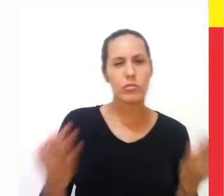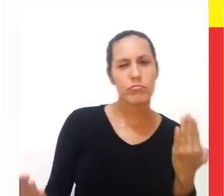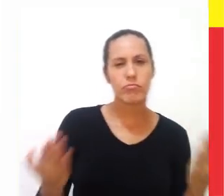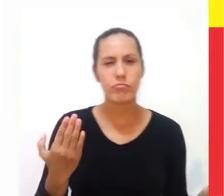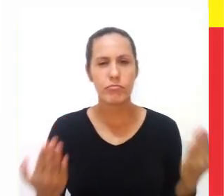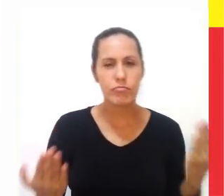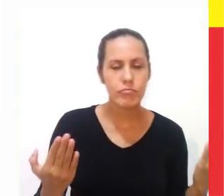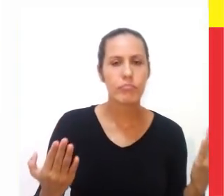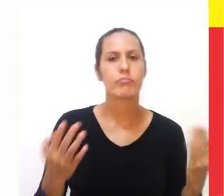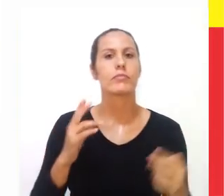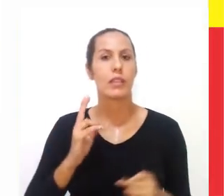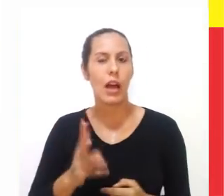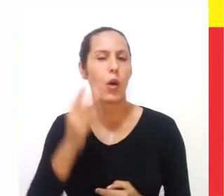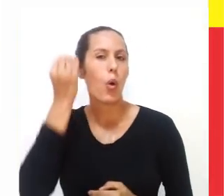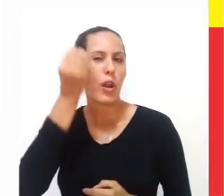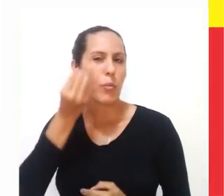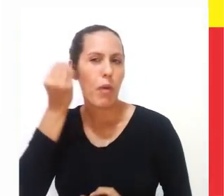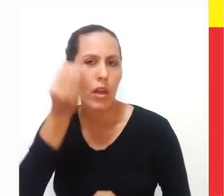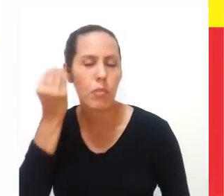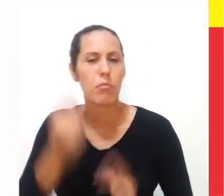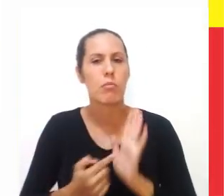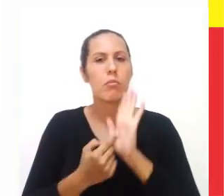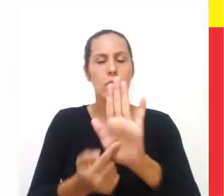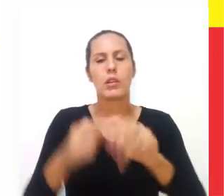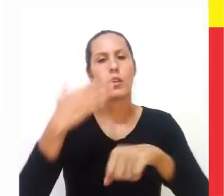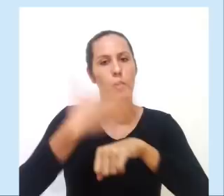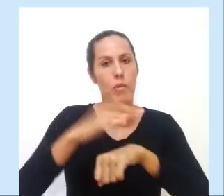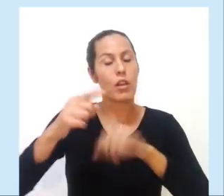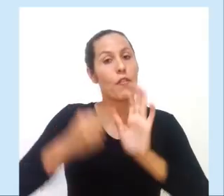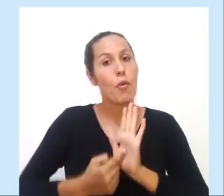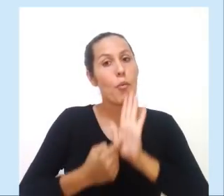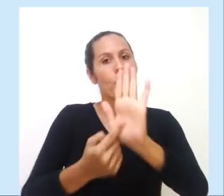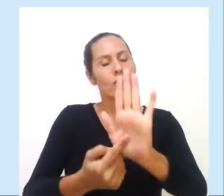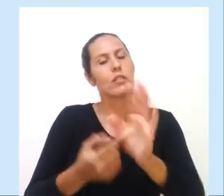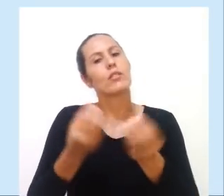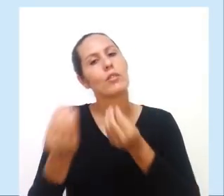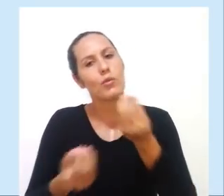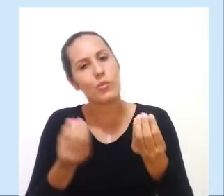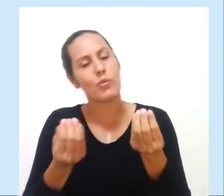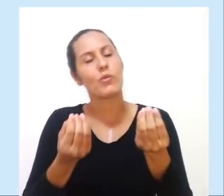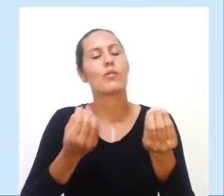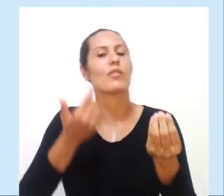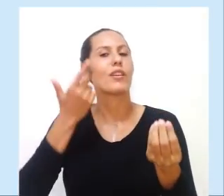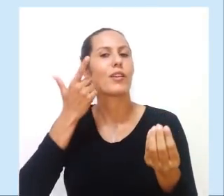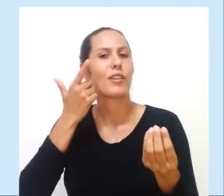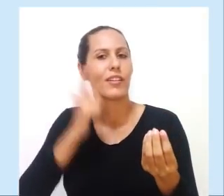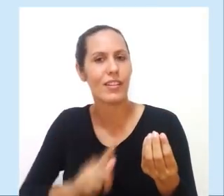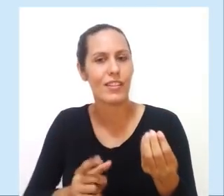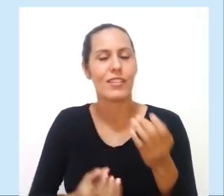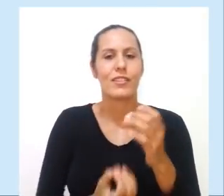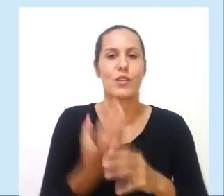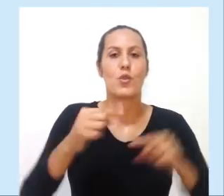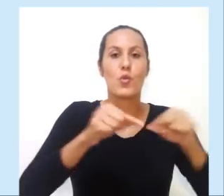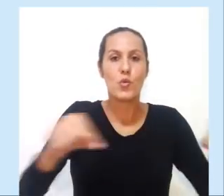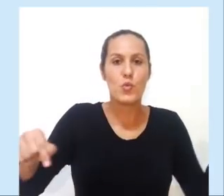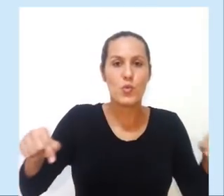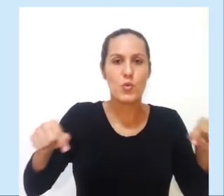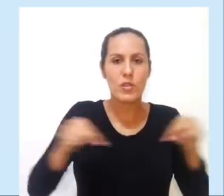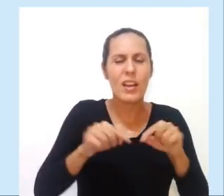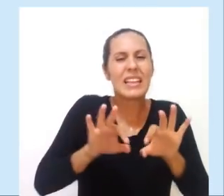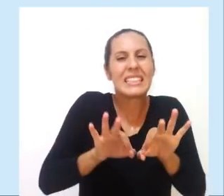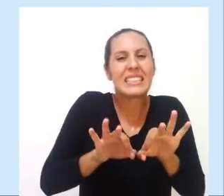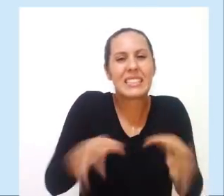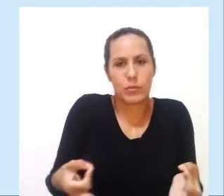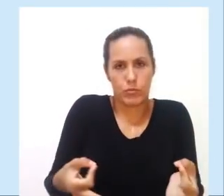certo? E vamos agora por um experimento prático, em que eu vou demonstrar a vocês como é que a gente faz, né, elabora um